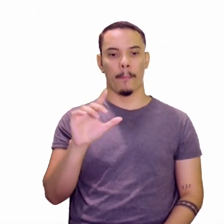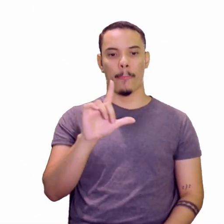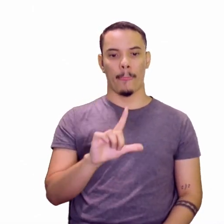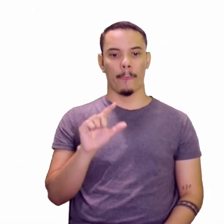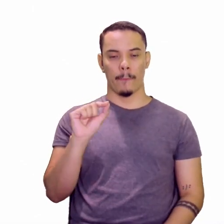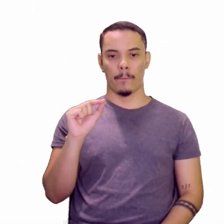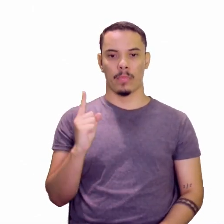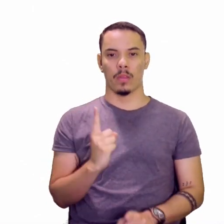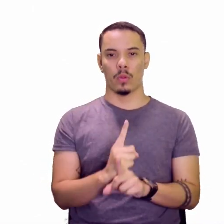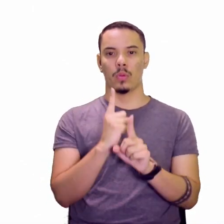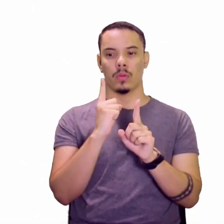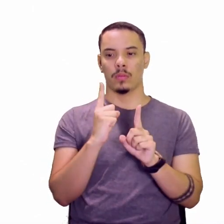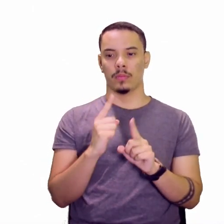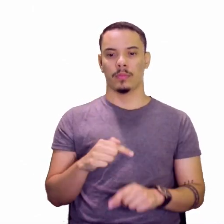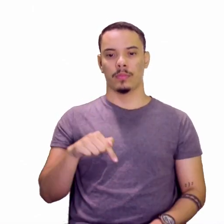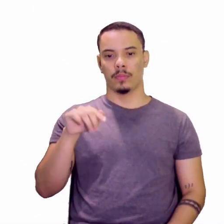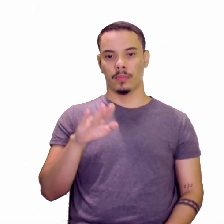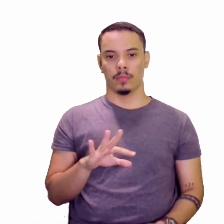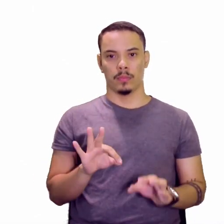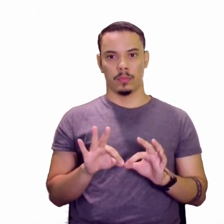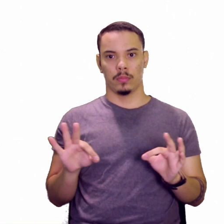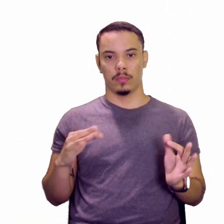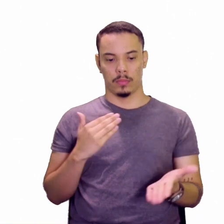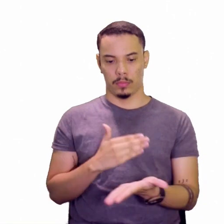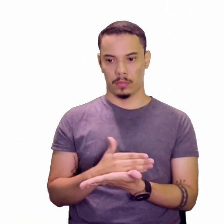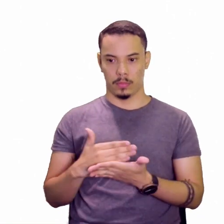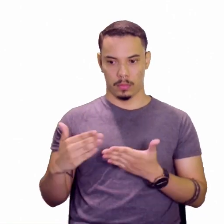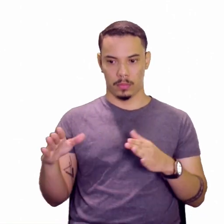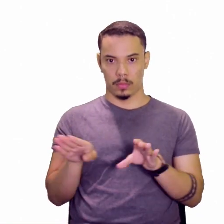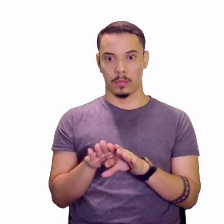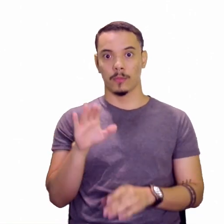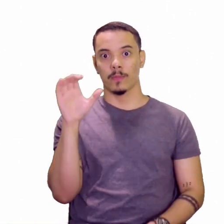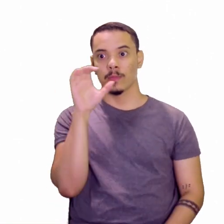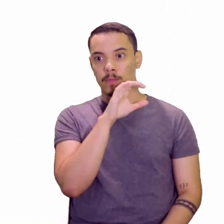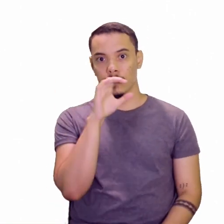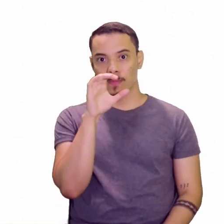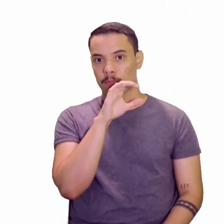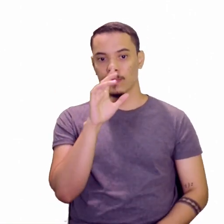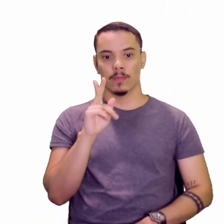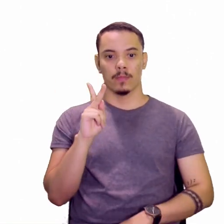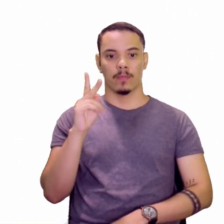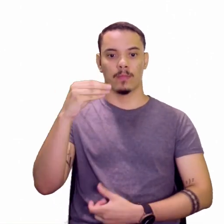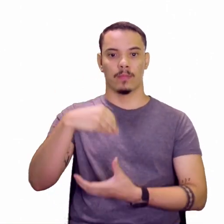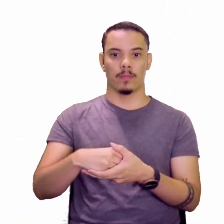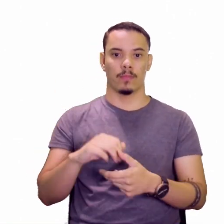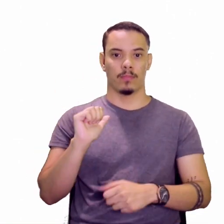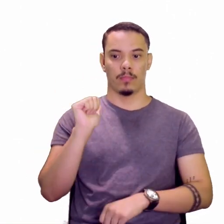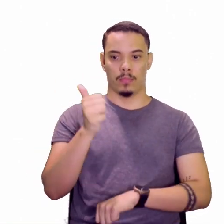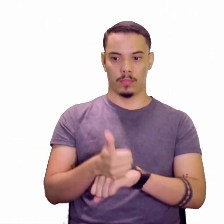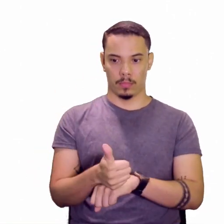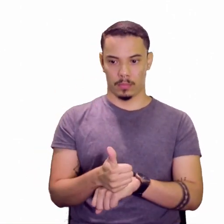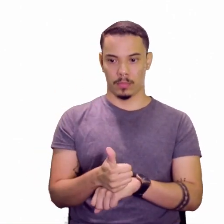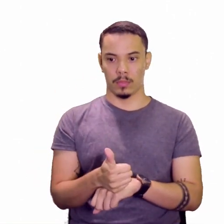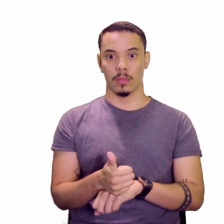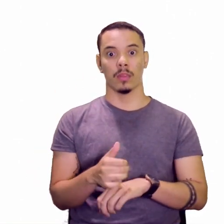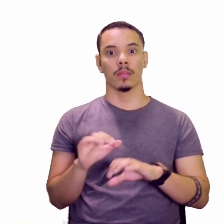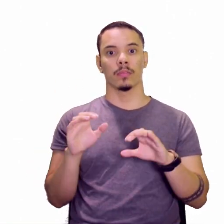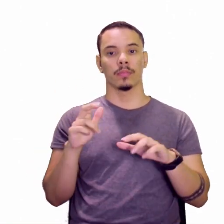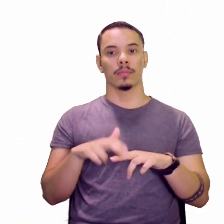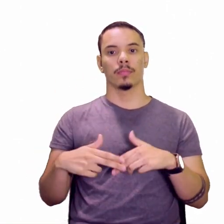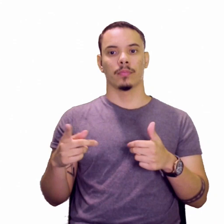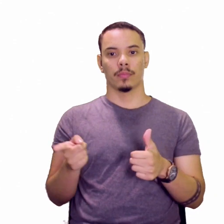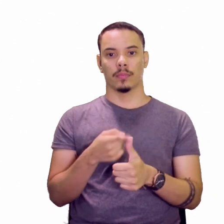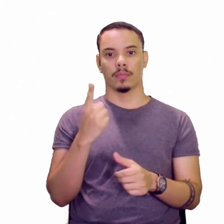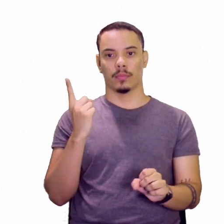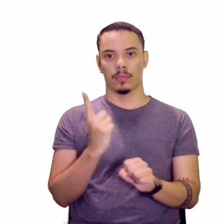encontrar quem? A distância inicial e a velocidade constante. A posição inicial e a velocidade. Então, olha só, primeiro encontramos